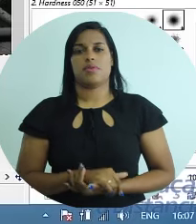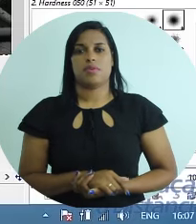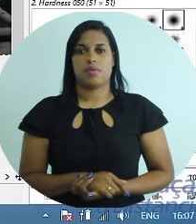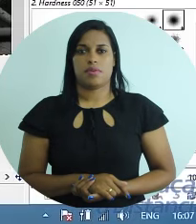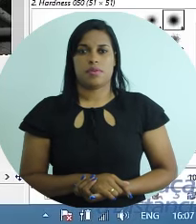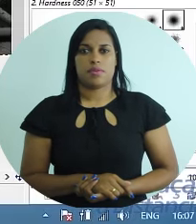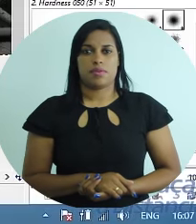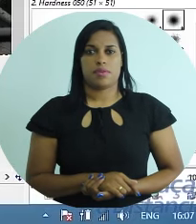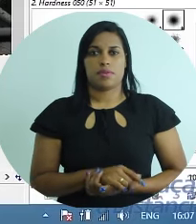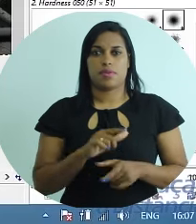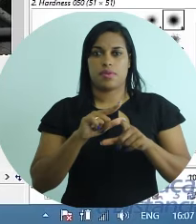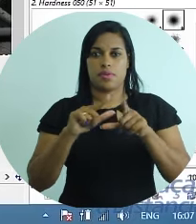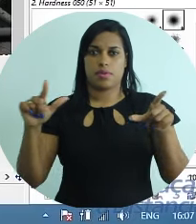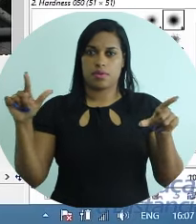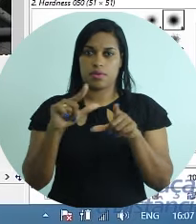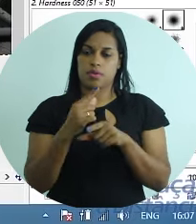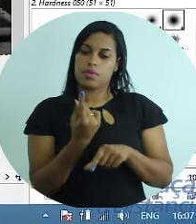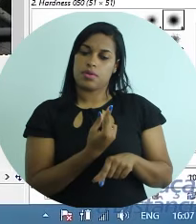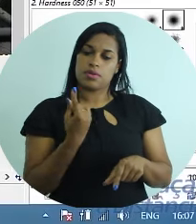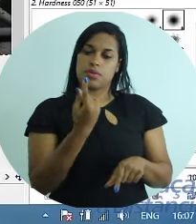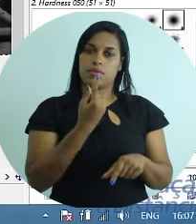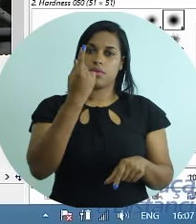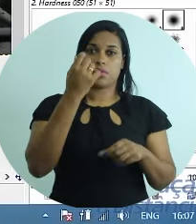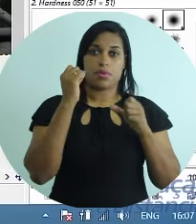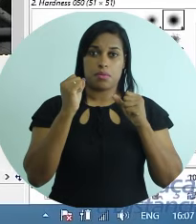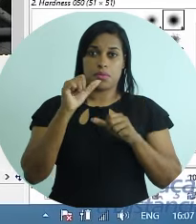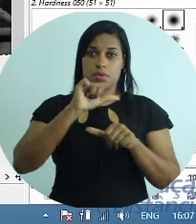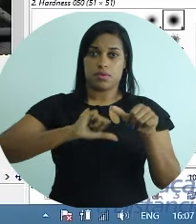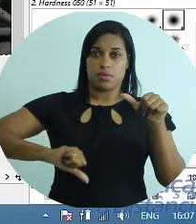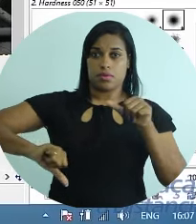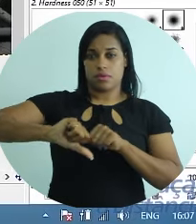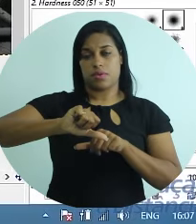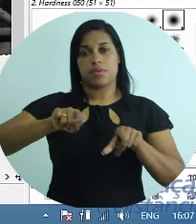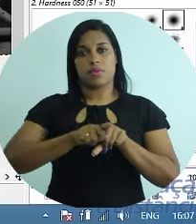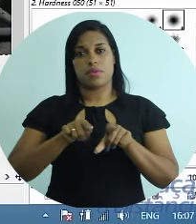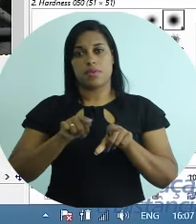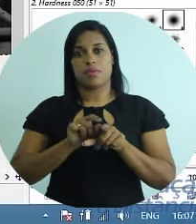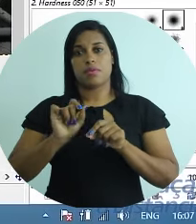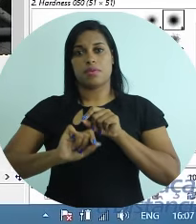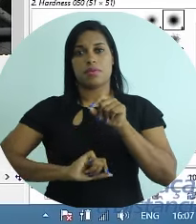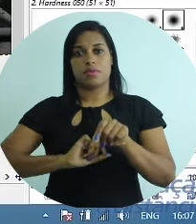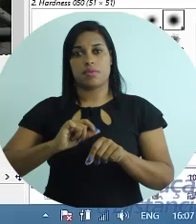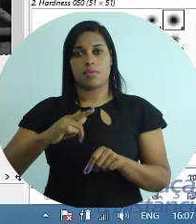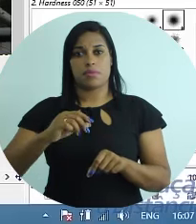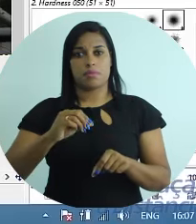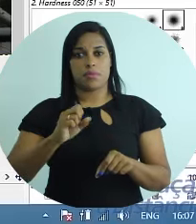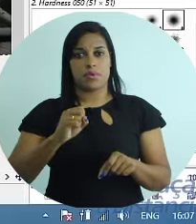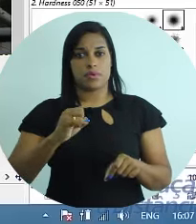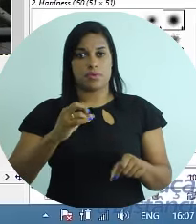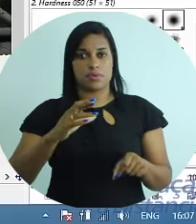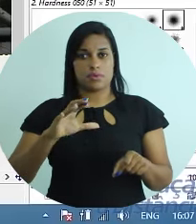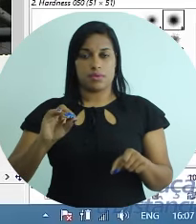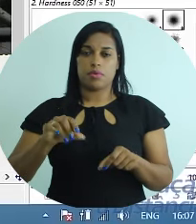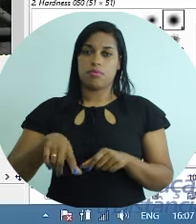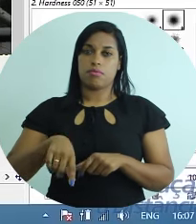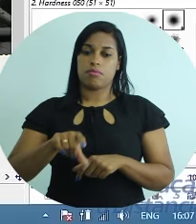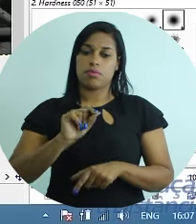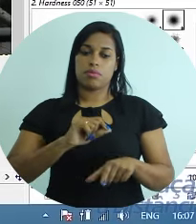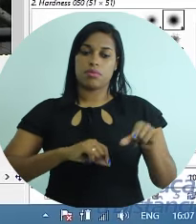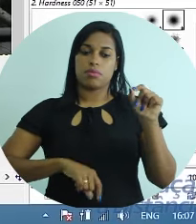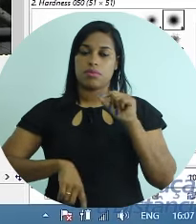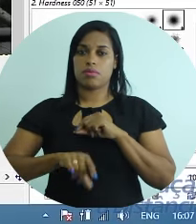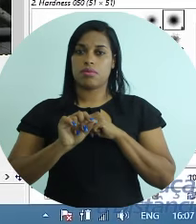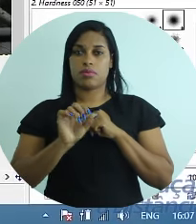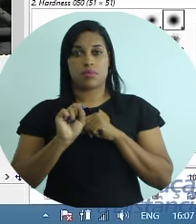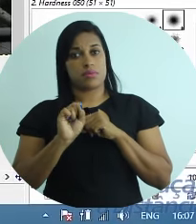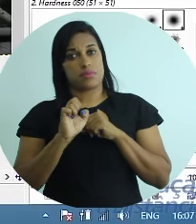tanto da largura como da altura. Eu posso alterar também a posição aqui dessa seleção, se eu quiser que